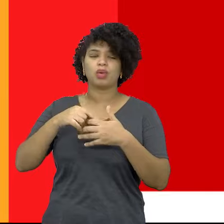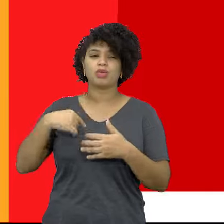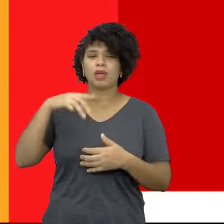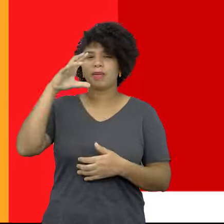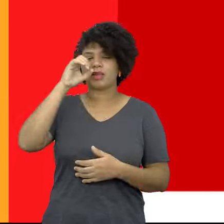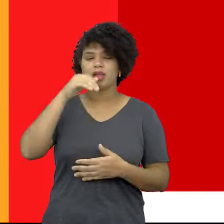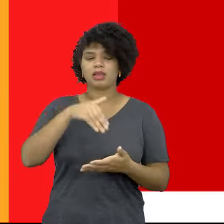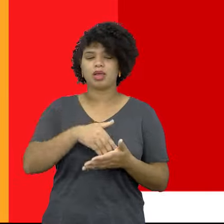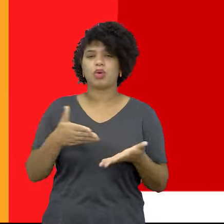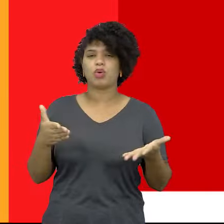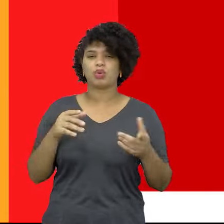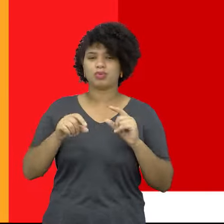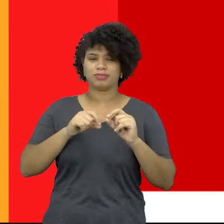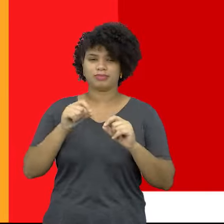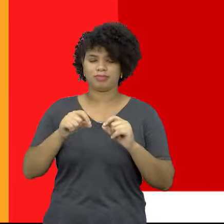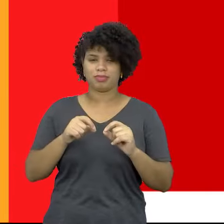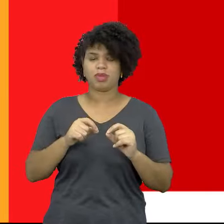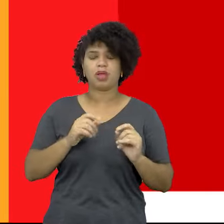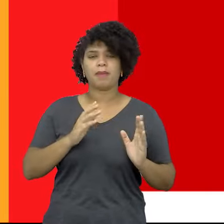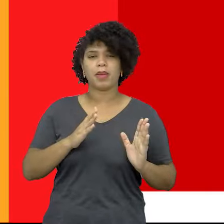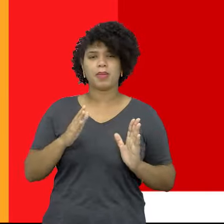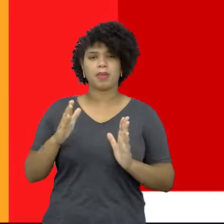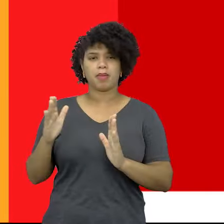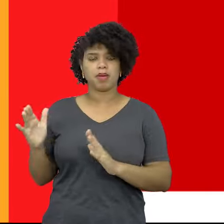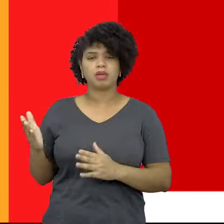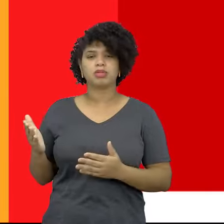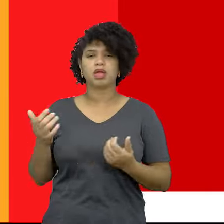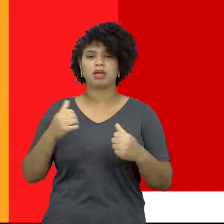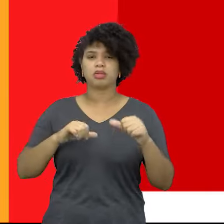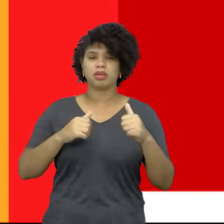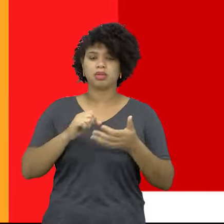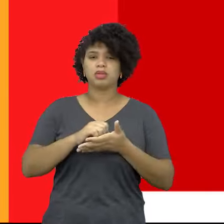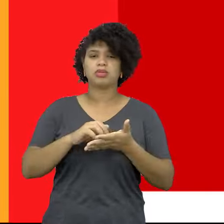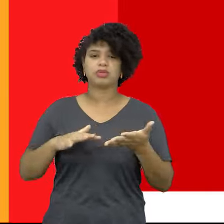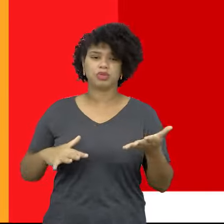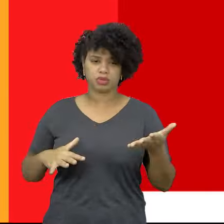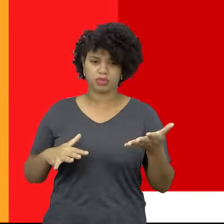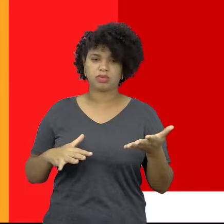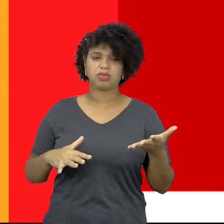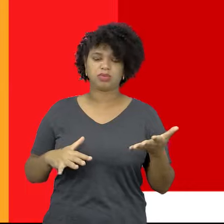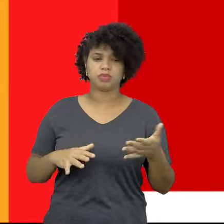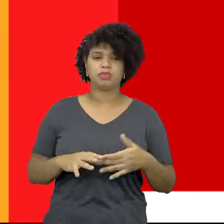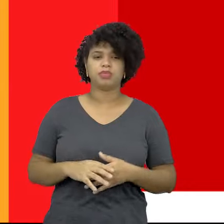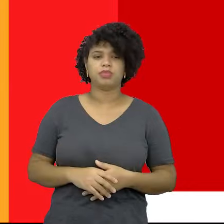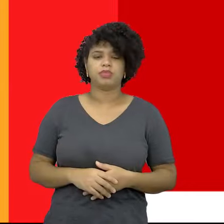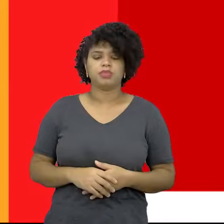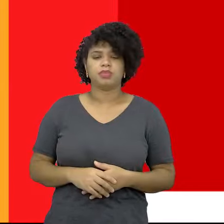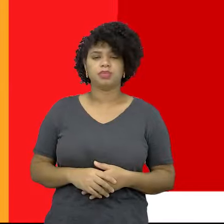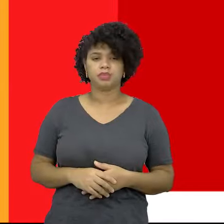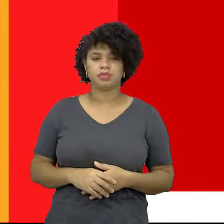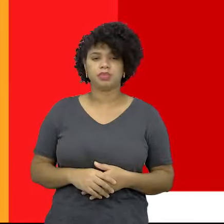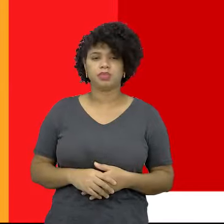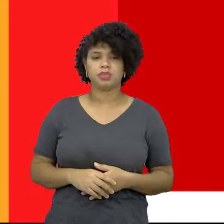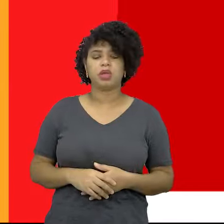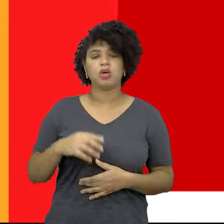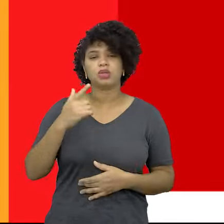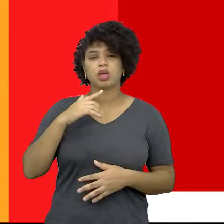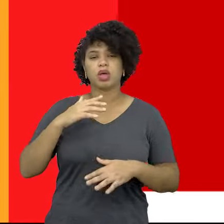Então, nós seguiremos aí alguns passos, né, então, essa análise das atividades, o encaminhamento das atividades para garantir